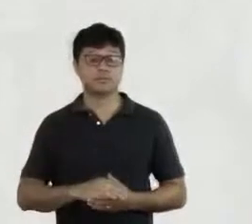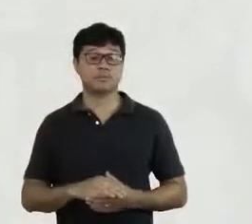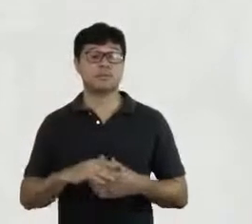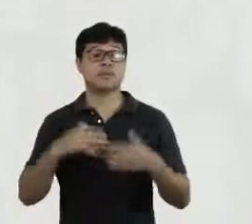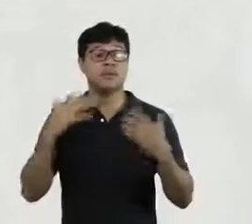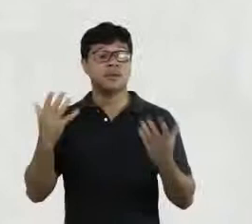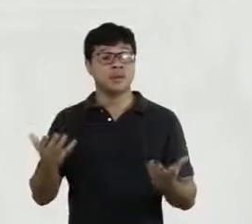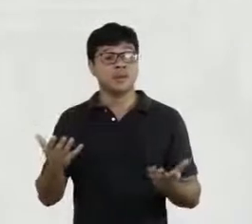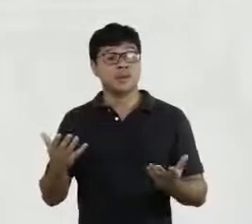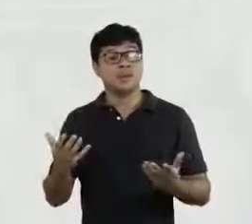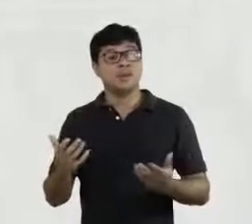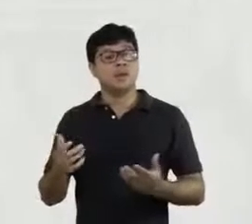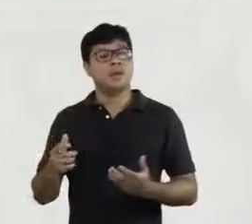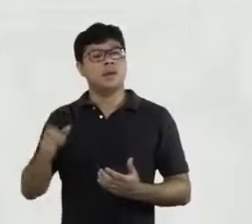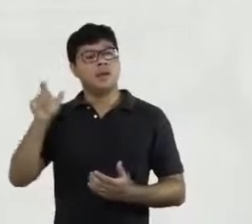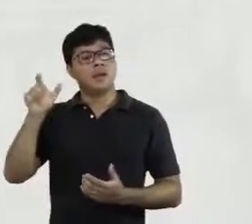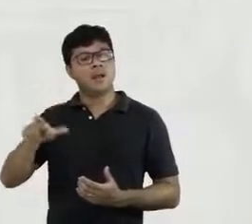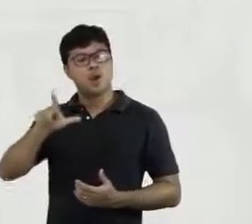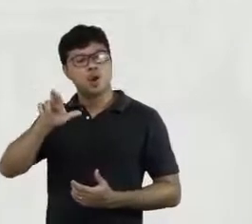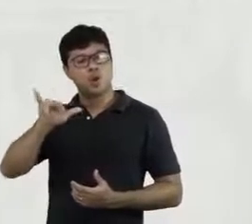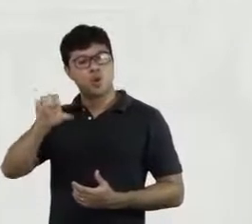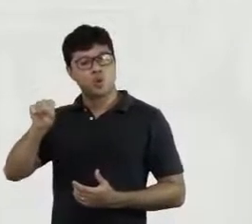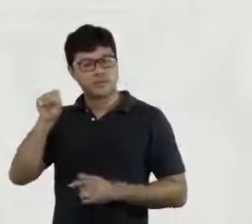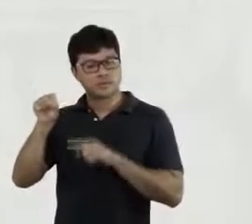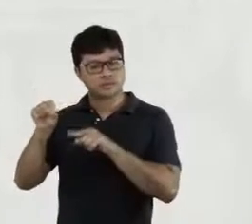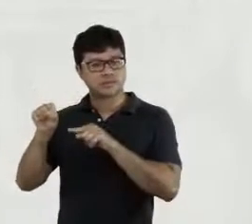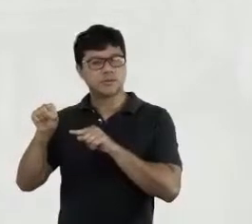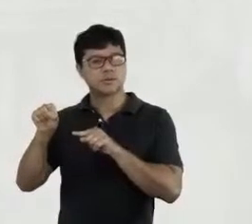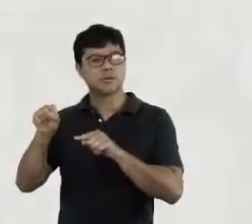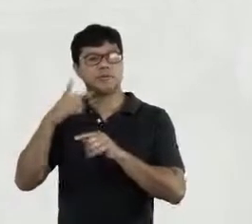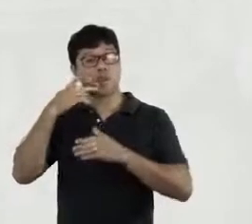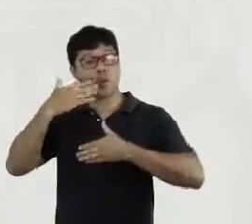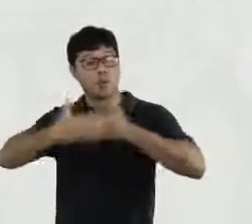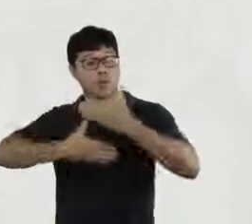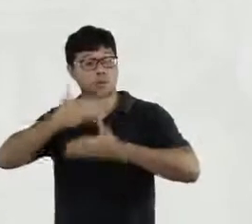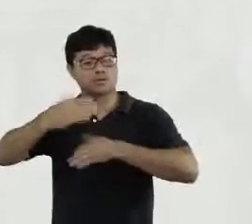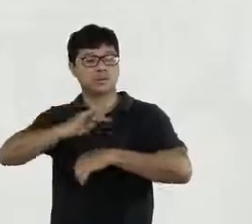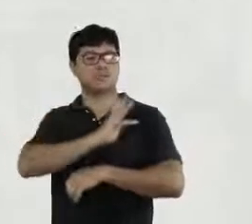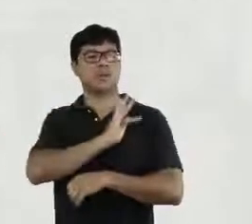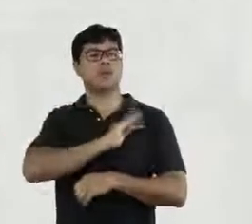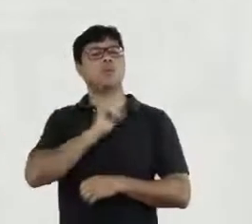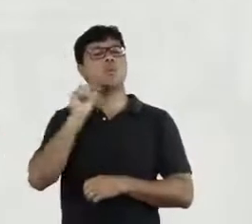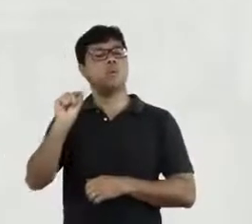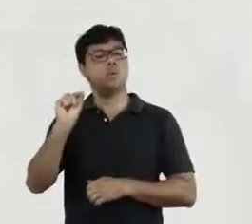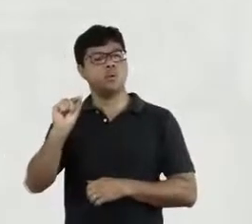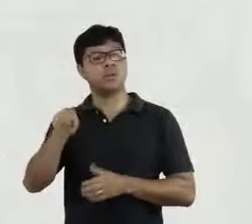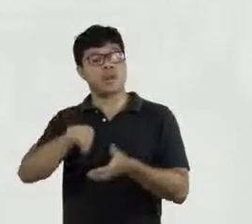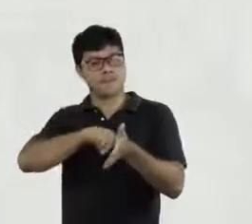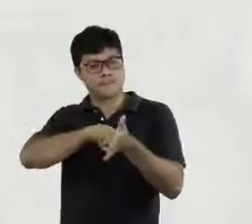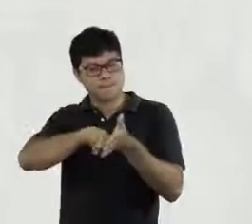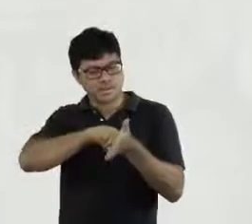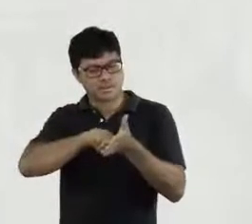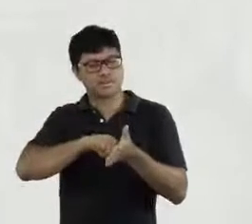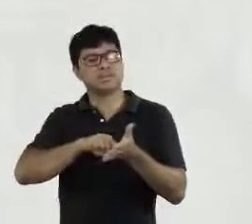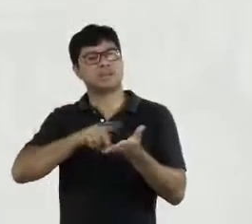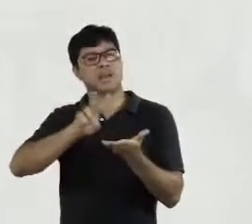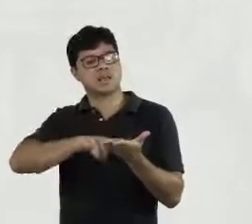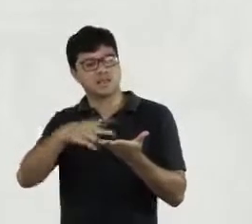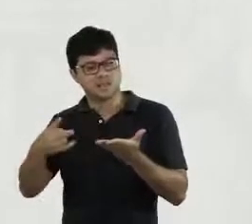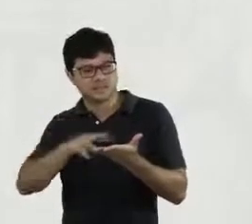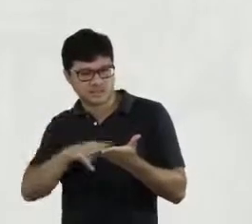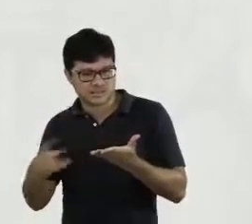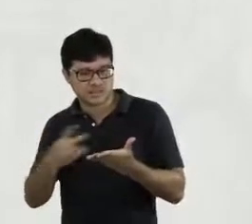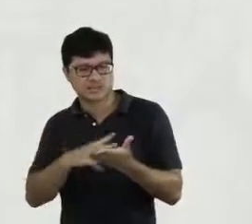Bom, na voz de Luiz Noel Malcler, os processos técnicos são pesquisa, transcrição